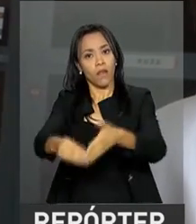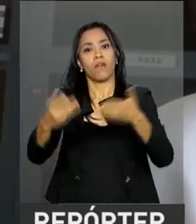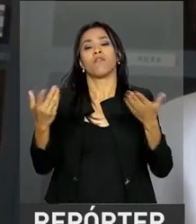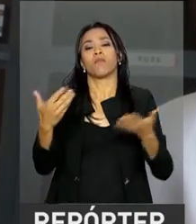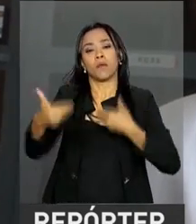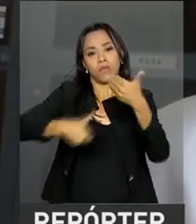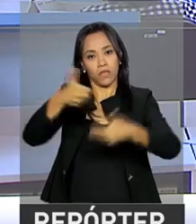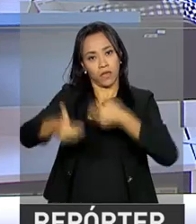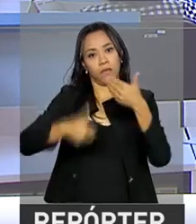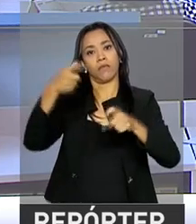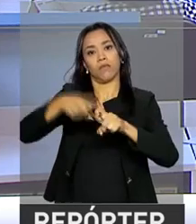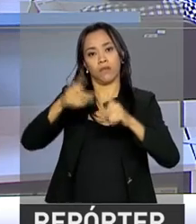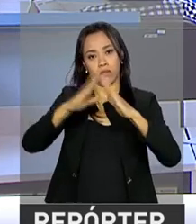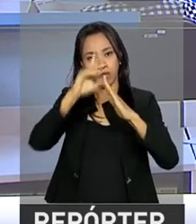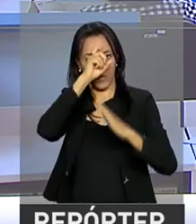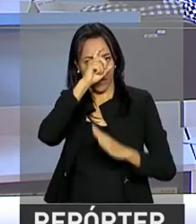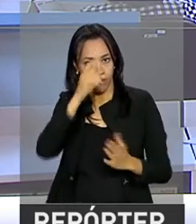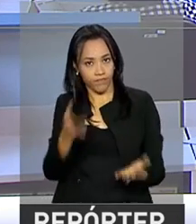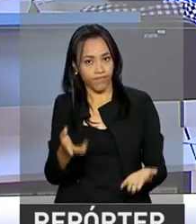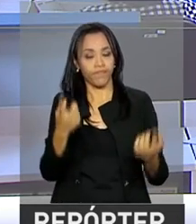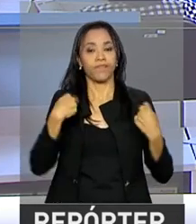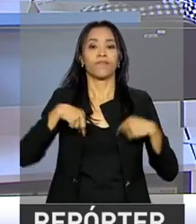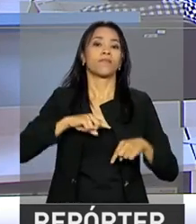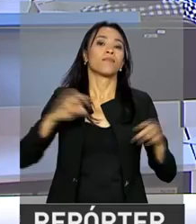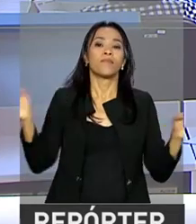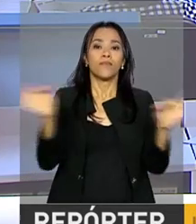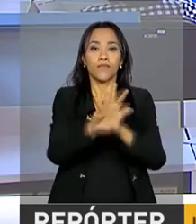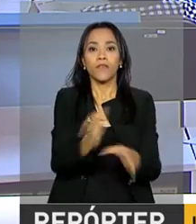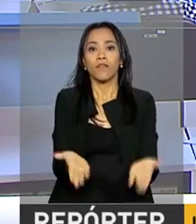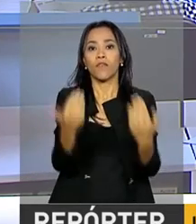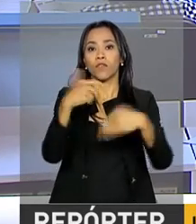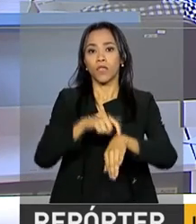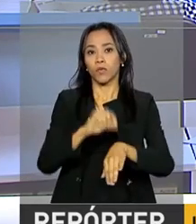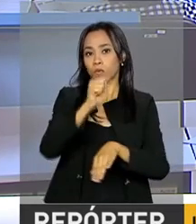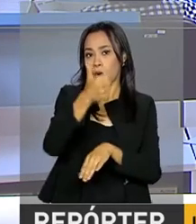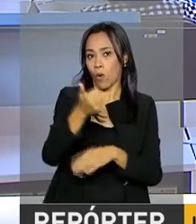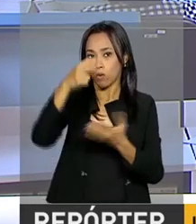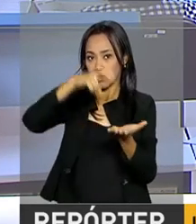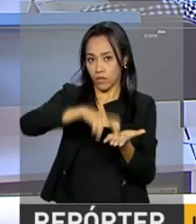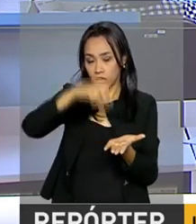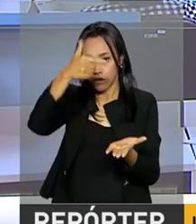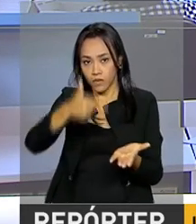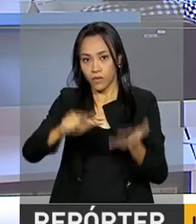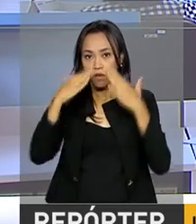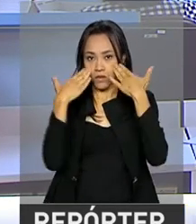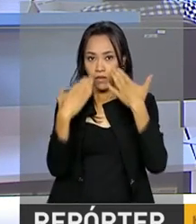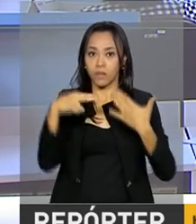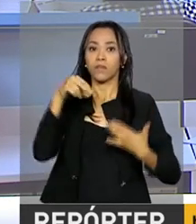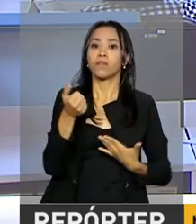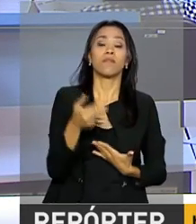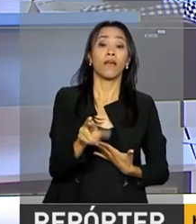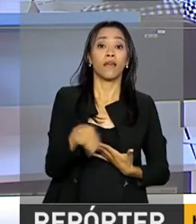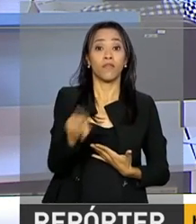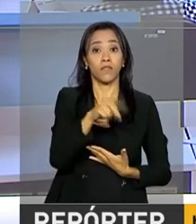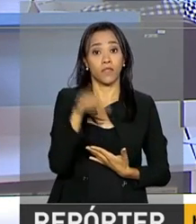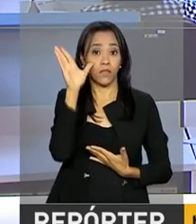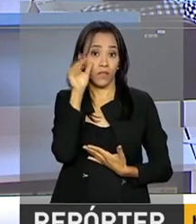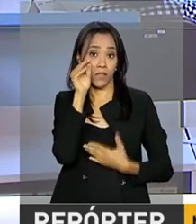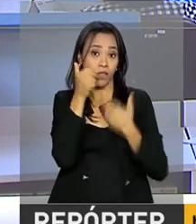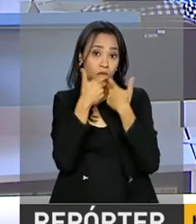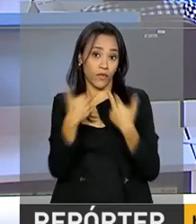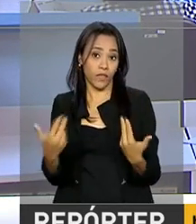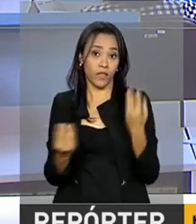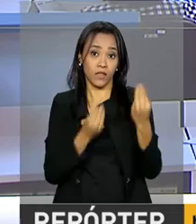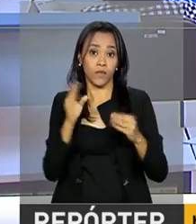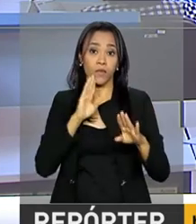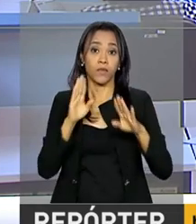de tratamento. Nós ficamos por aqui, voltamos às 11 da manhã na próxima edição do Repórter NBR. Acompanhe as novidades também em